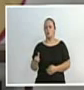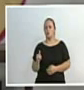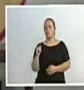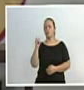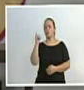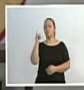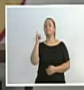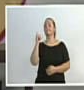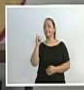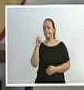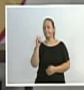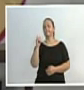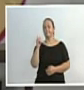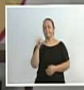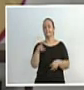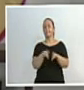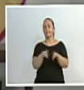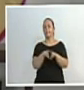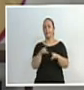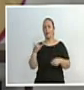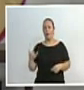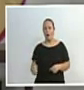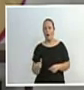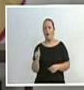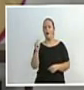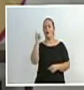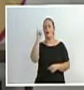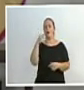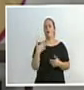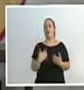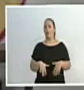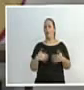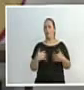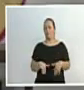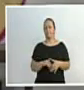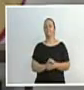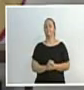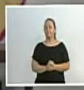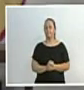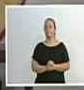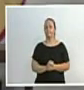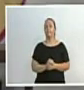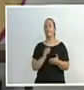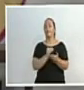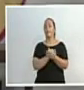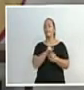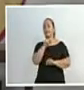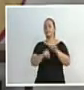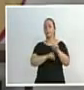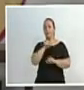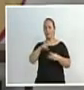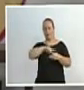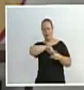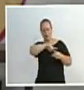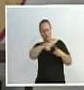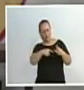e também pela inflação. E se constitui num tripé de